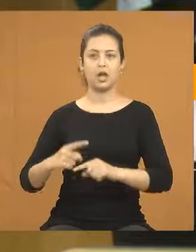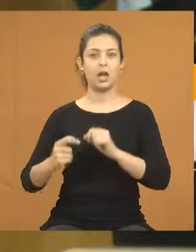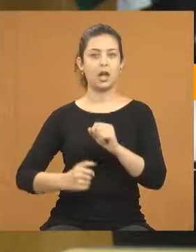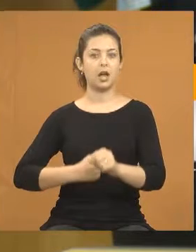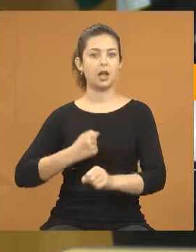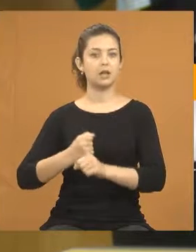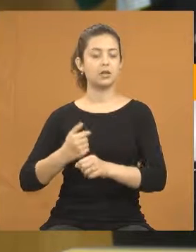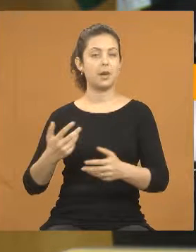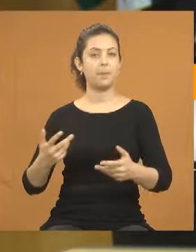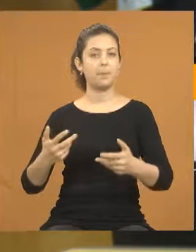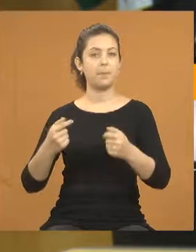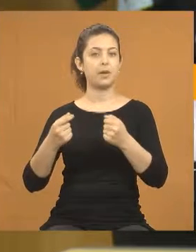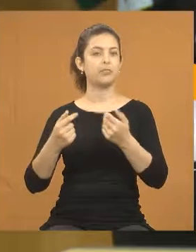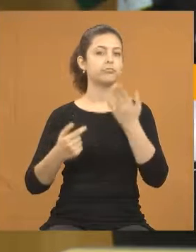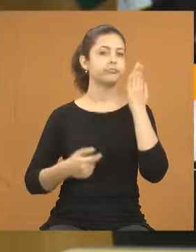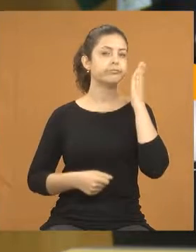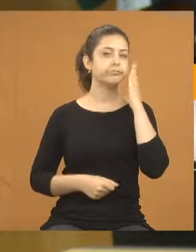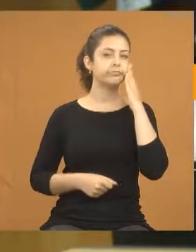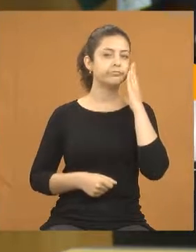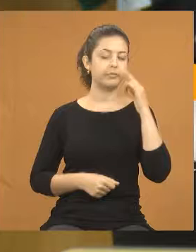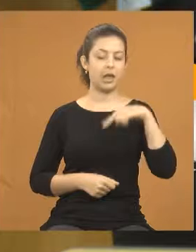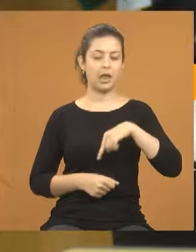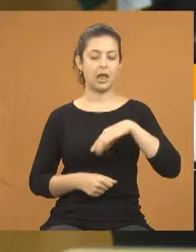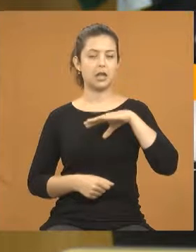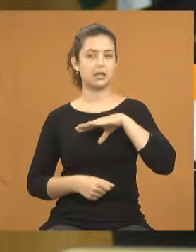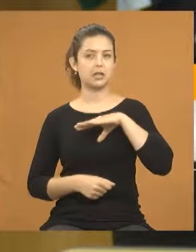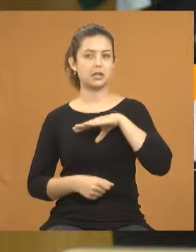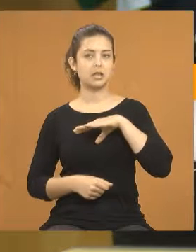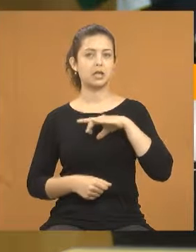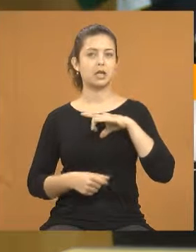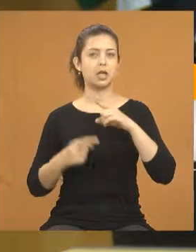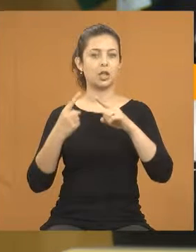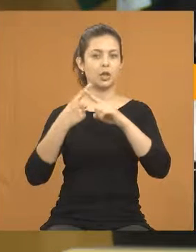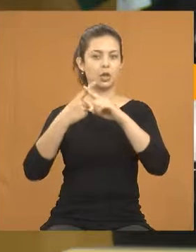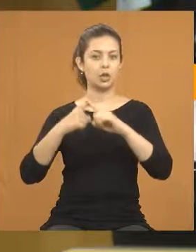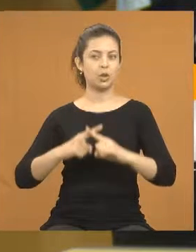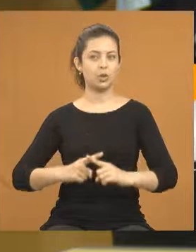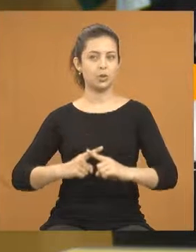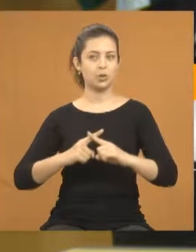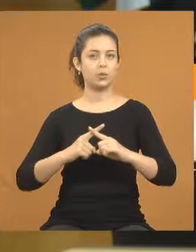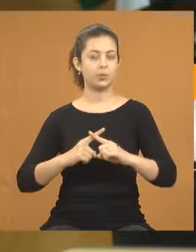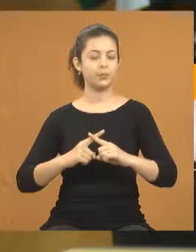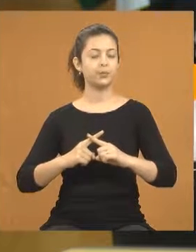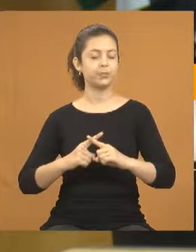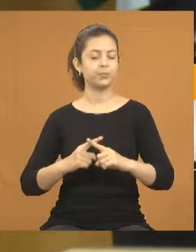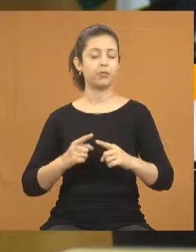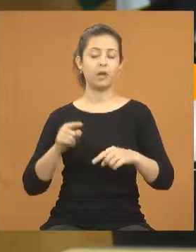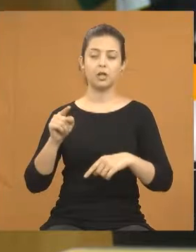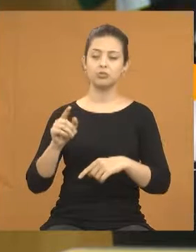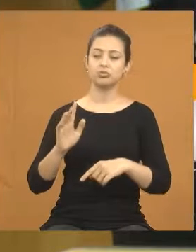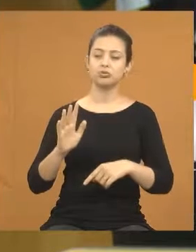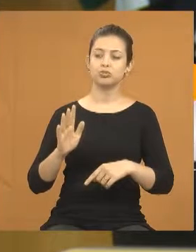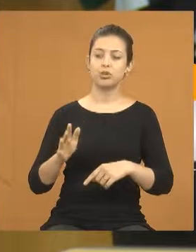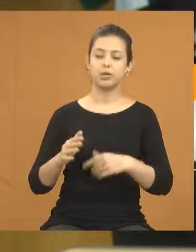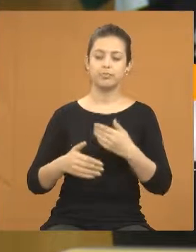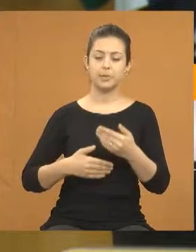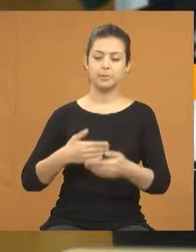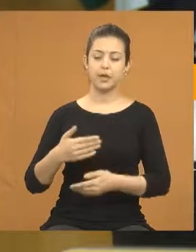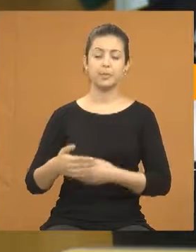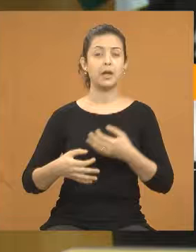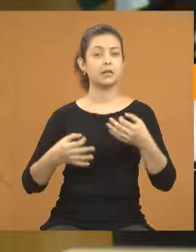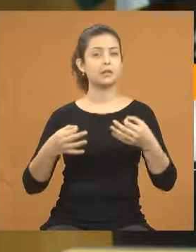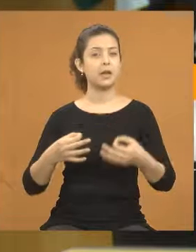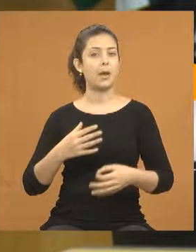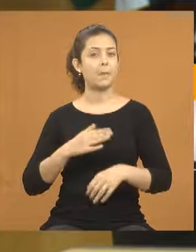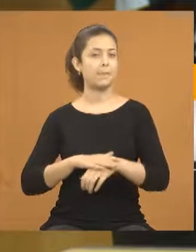vem, tendo em vista que aqui na nossa cidade, nos campeonatos que são feitos, e isso já é certo que